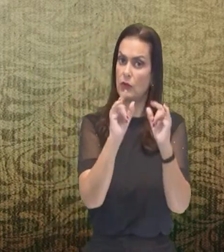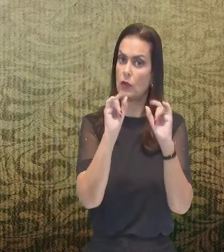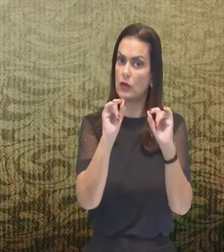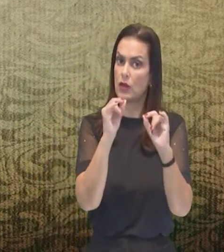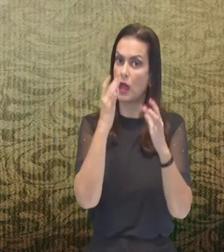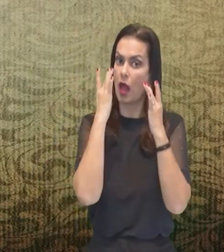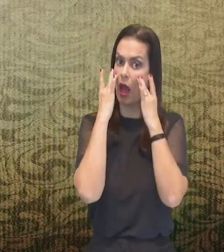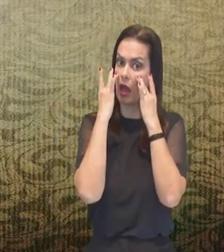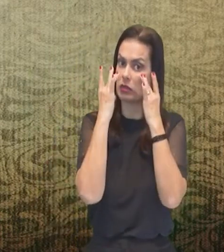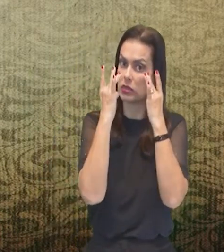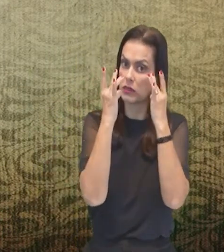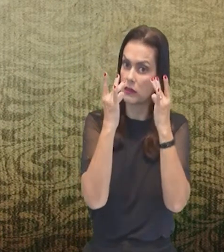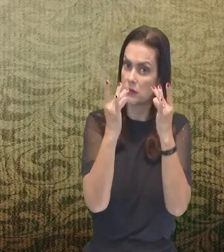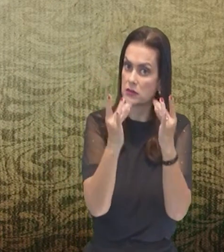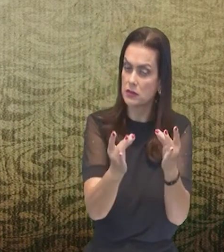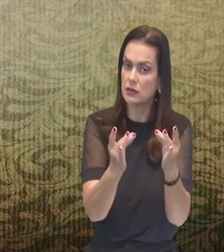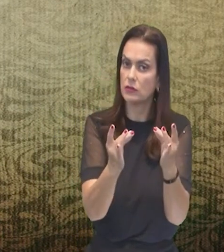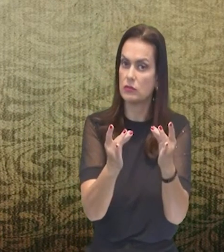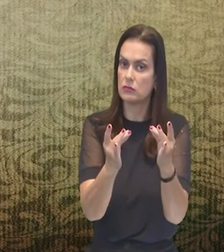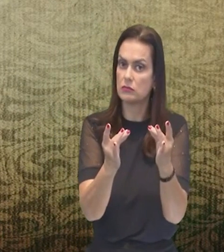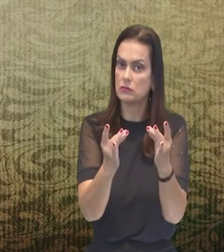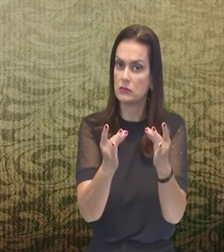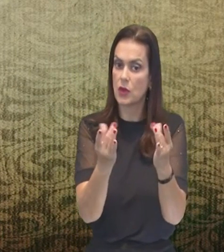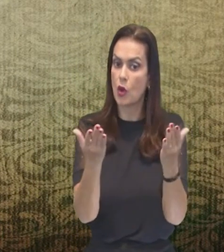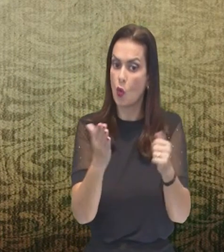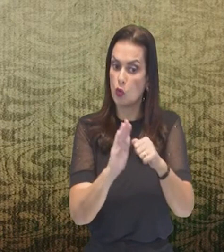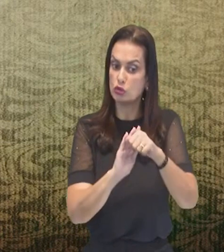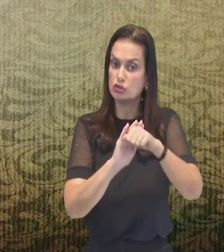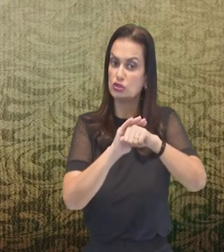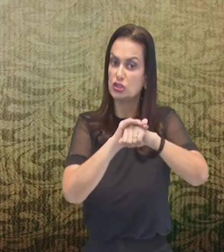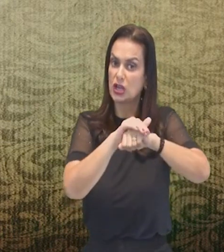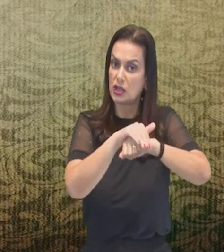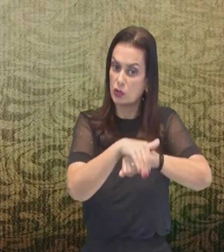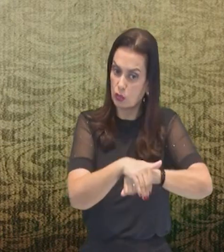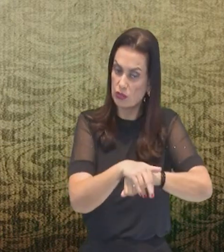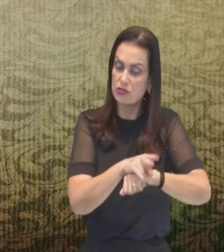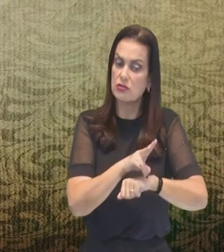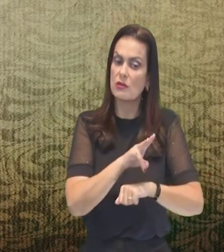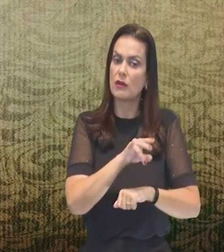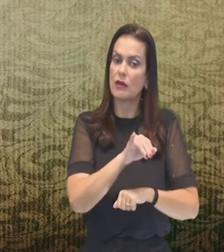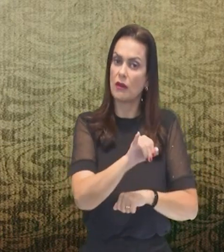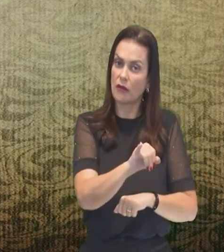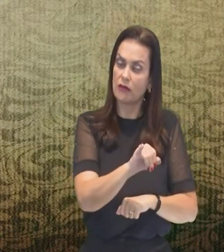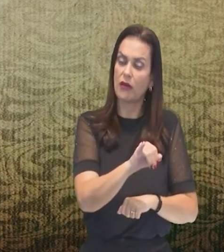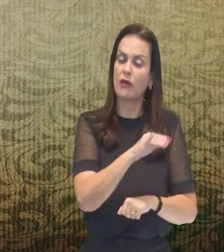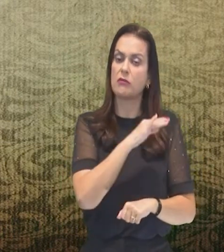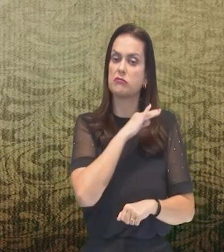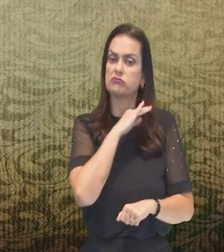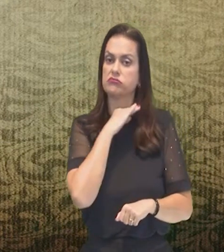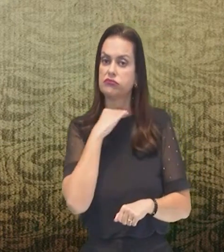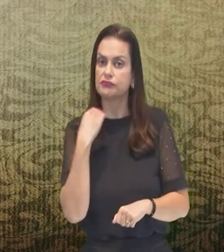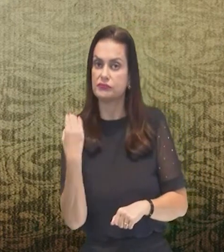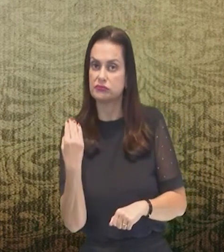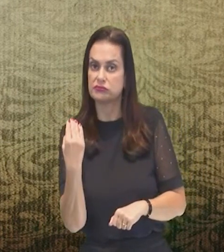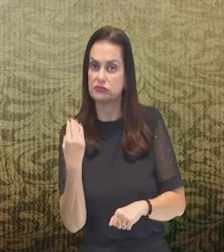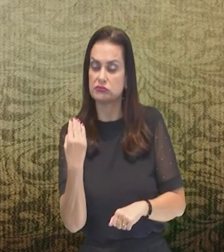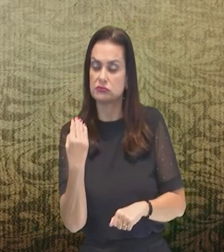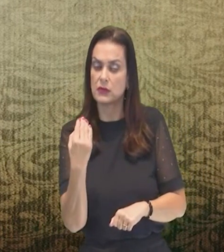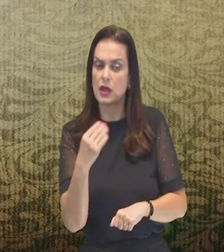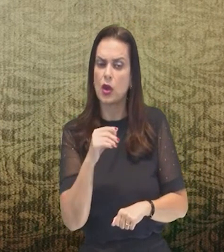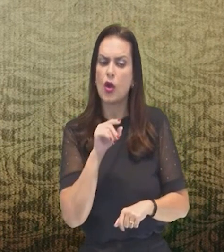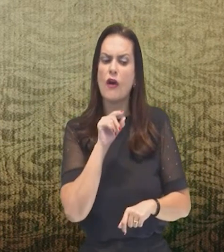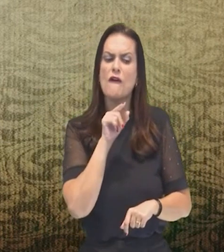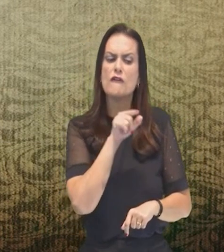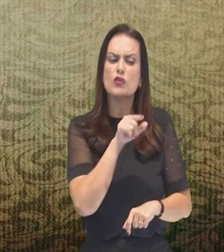ouça, querido, esta noite te pedirão a tua alma, e o que tens preparado para